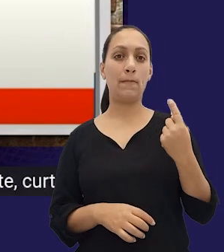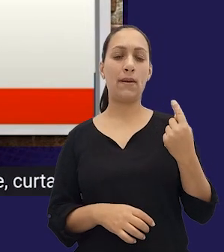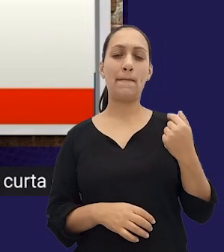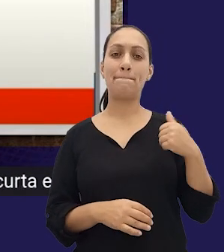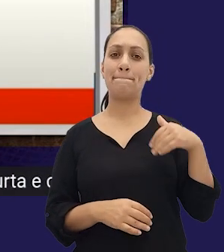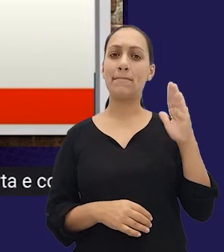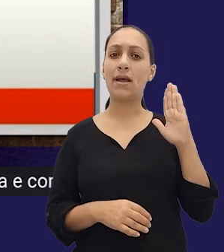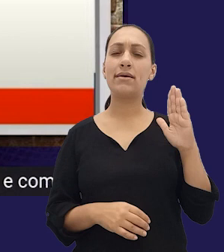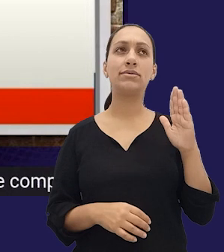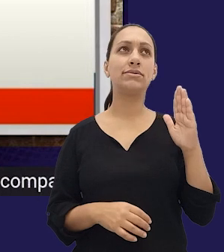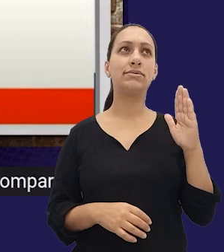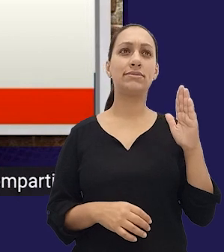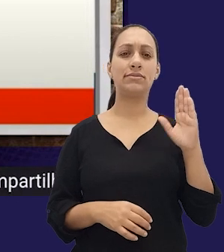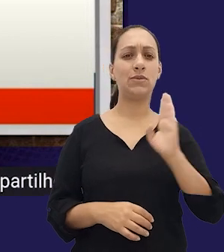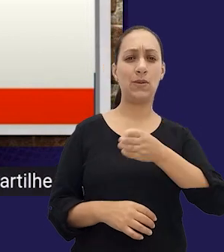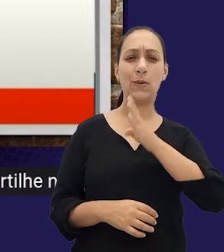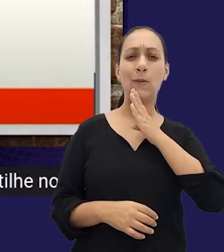mais